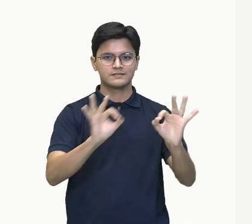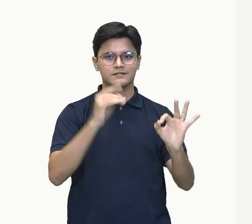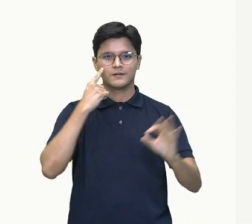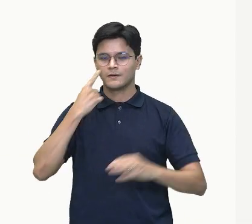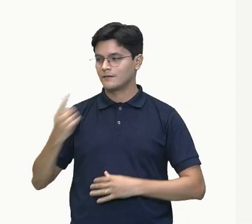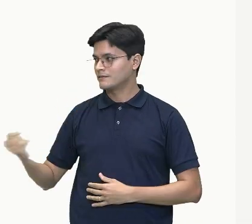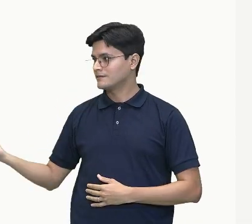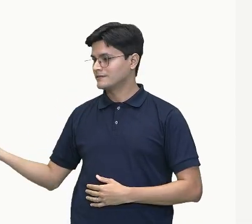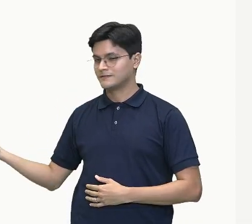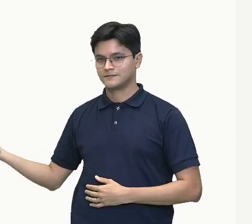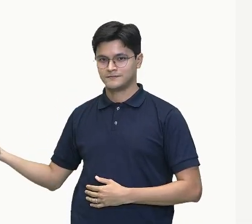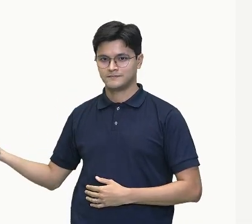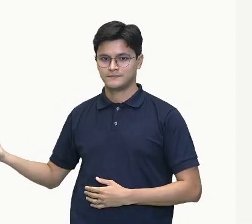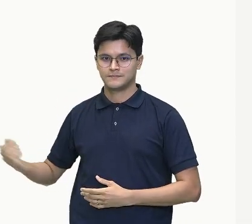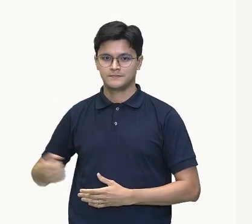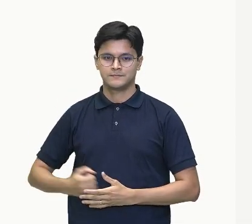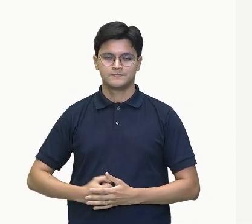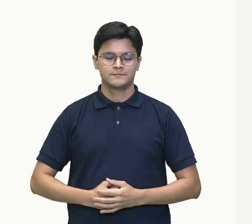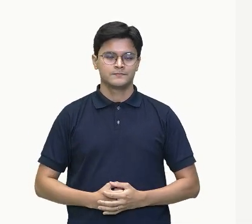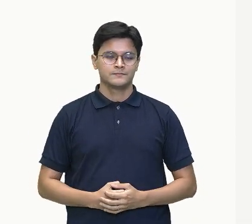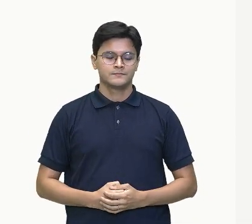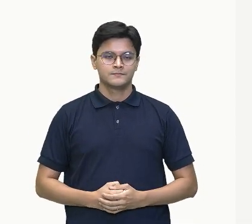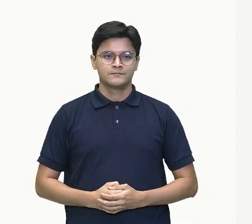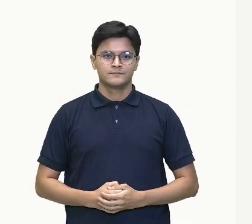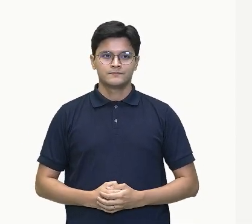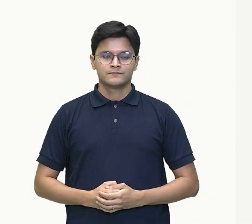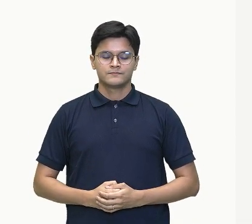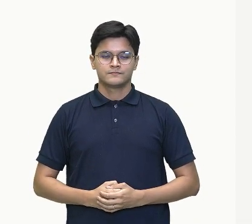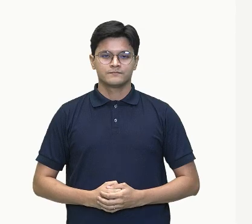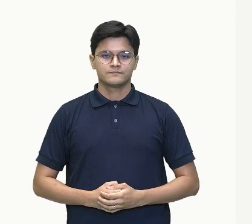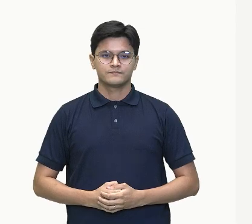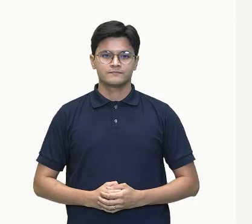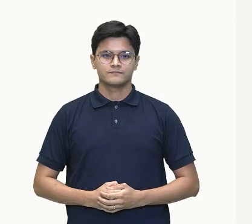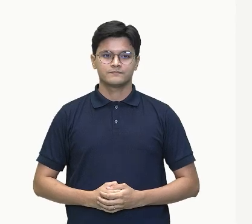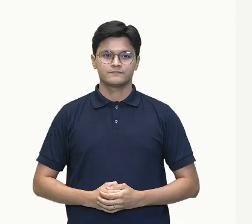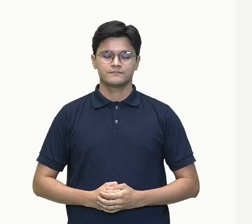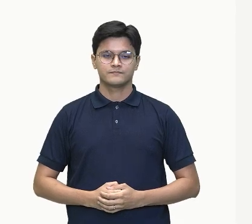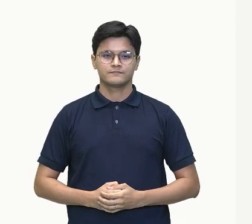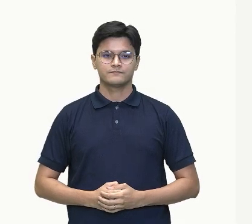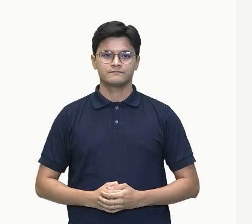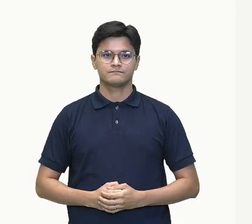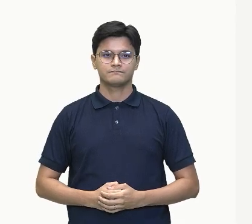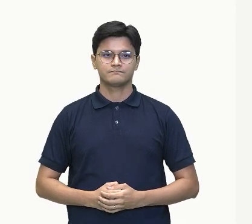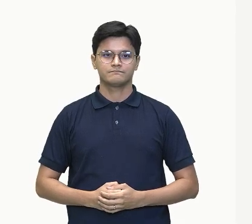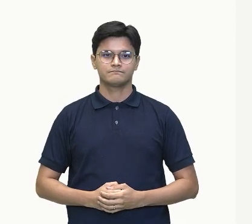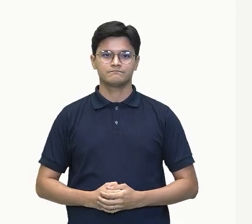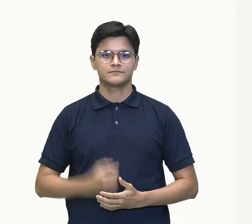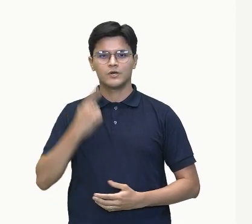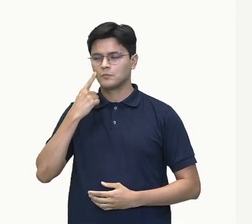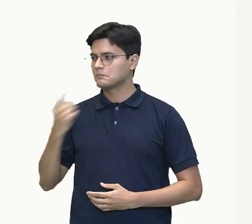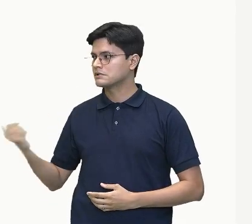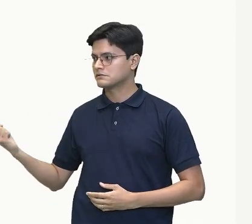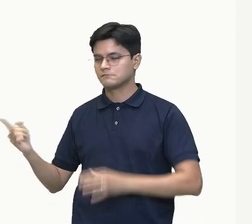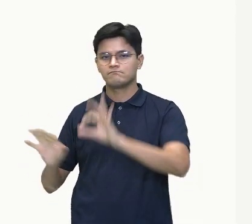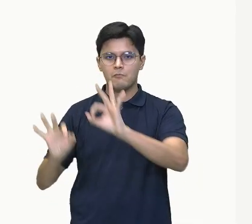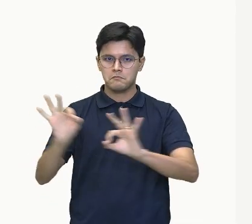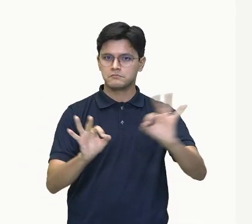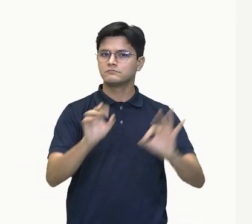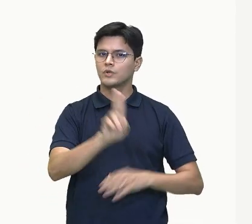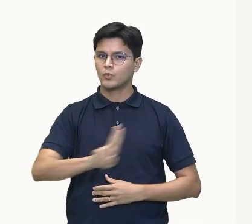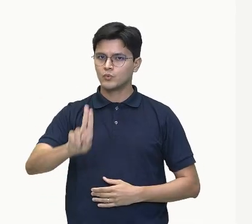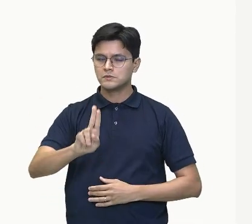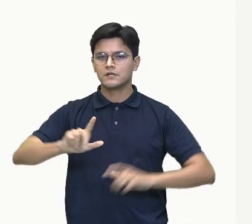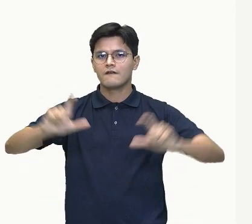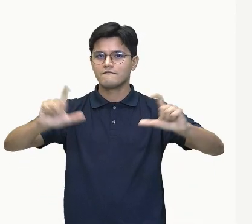elevado ao quadrado, tá? Então, é assim que a gente utiliza a equação reduzida, tá? Pega